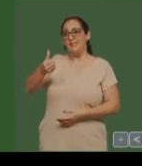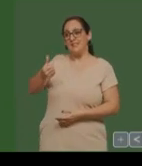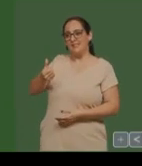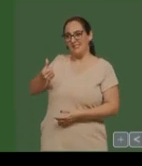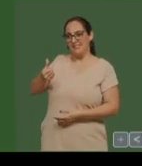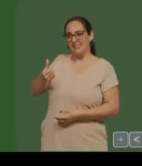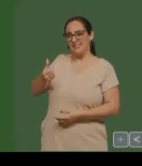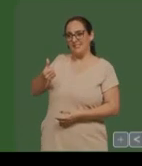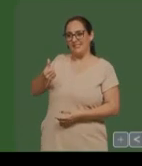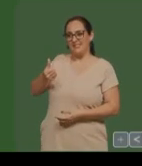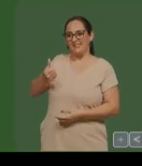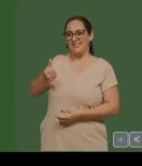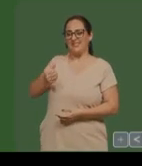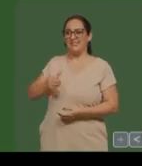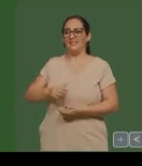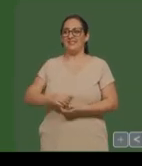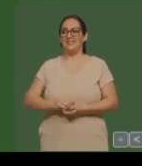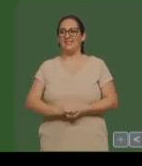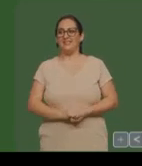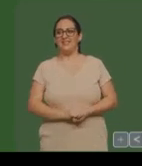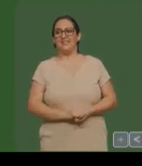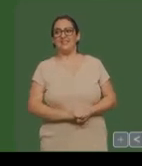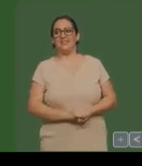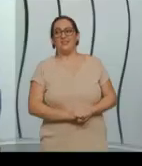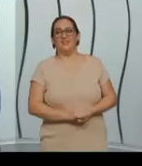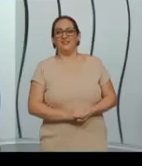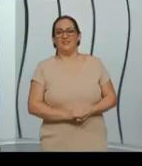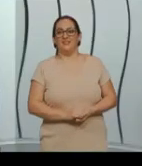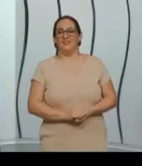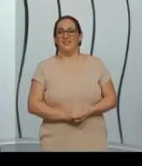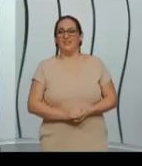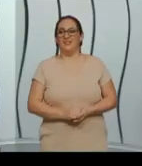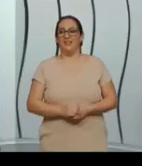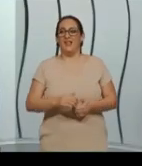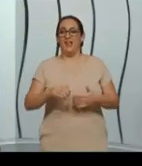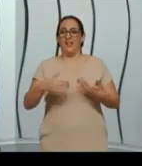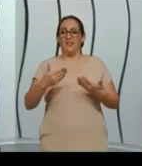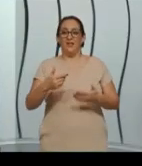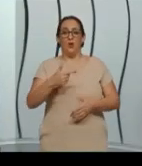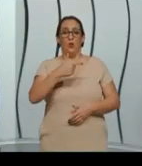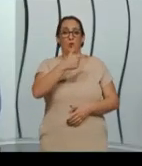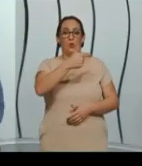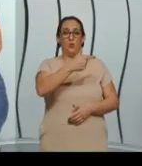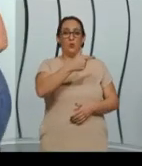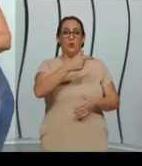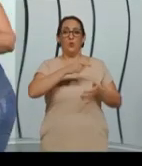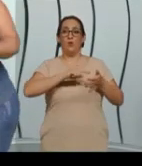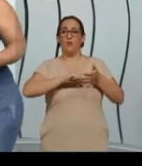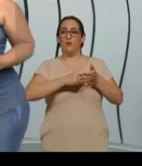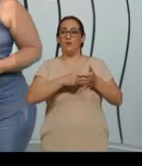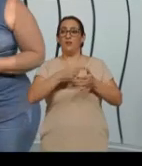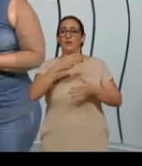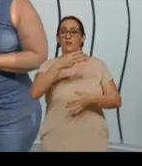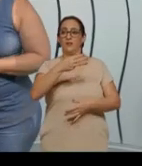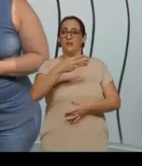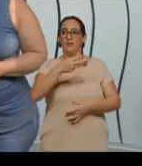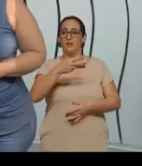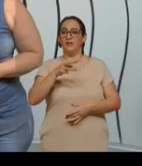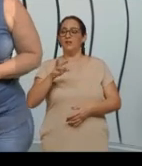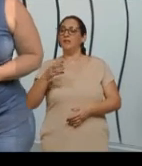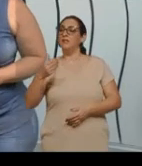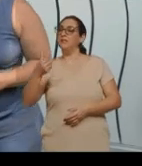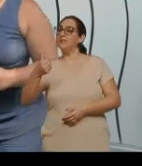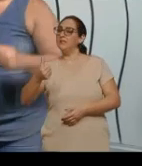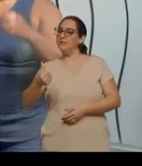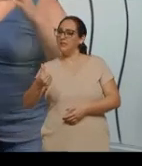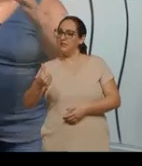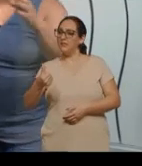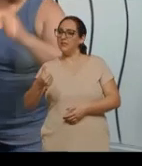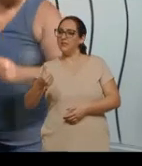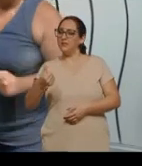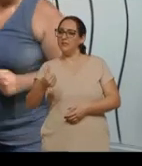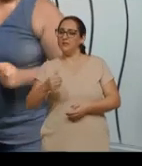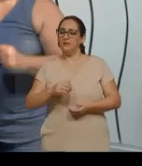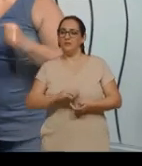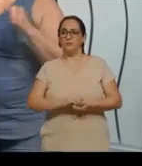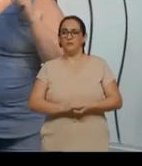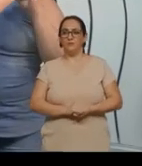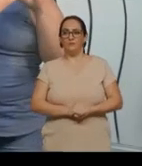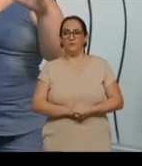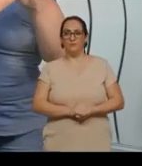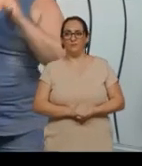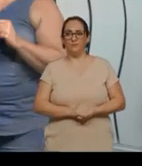6. Você teria que fazer 2 vezes 3, 6, certo?